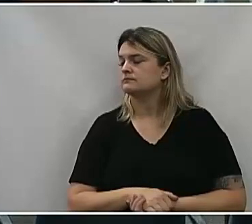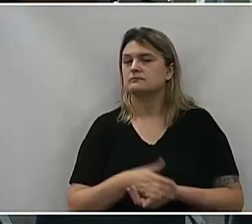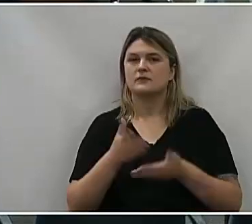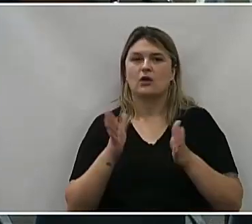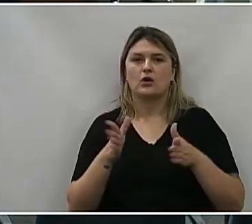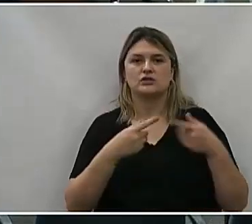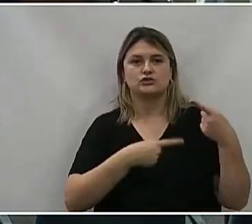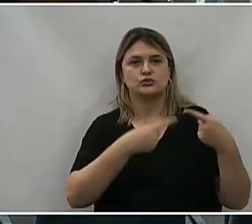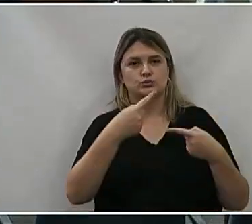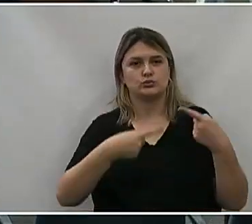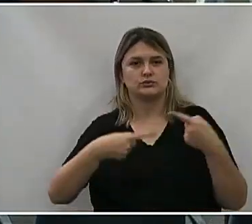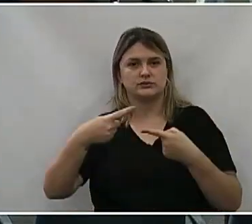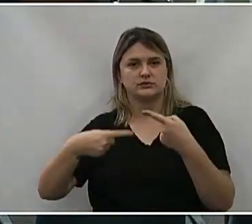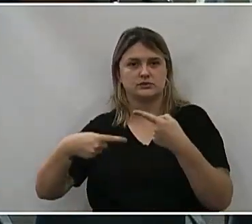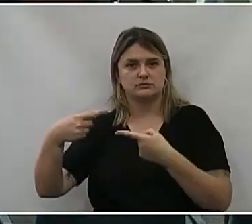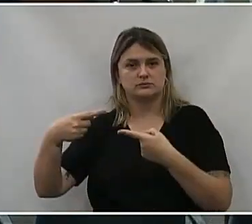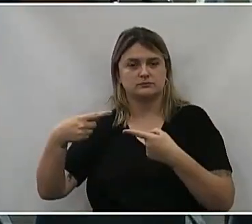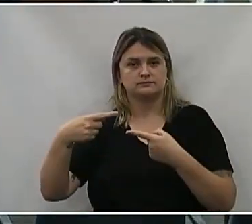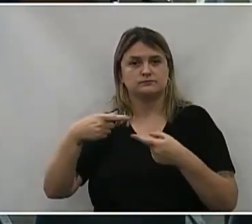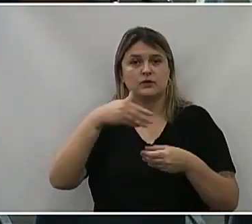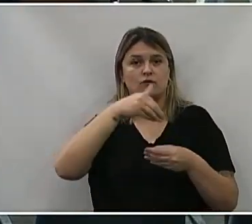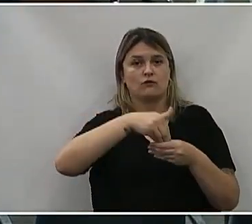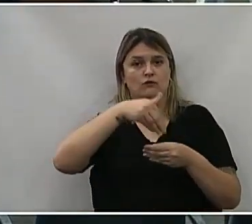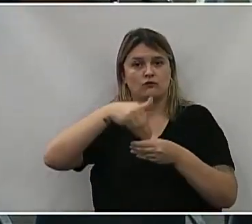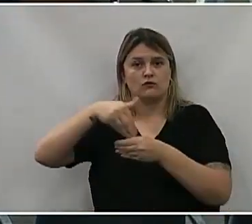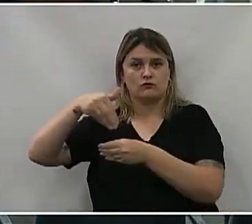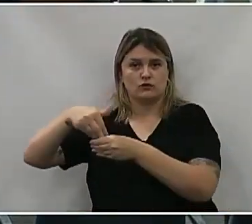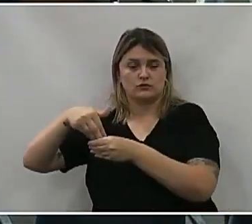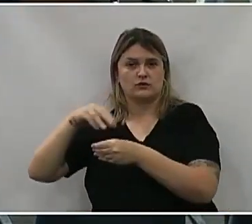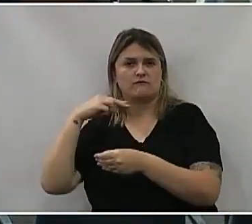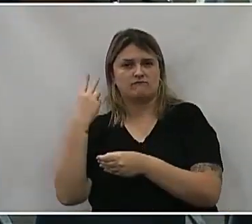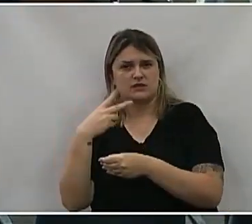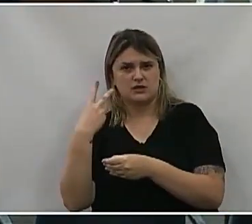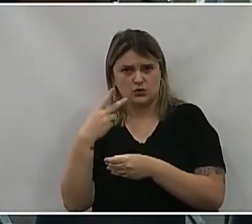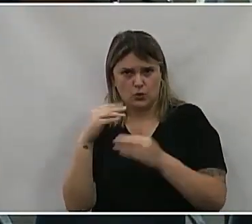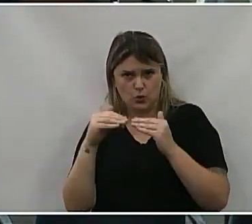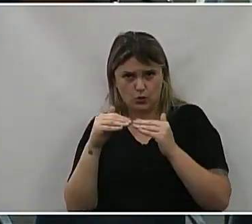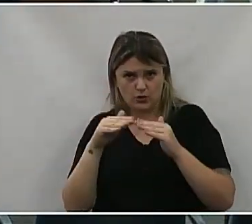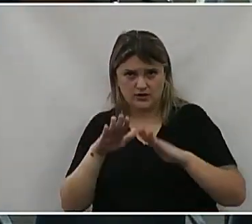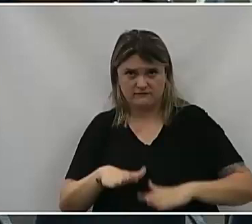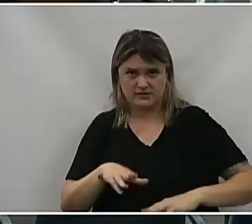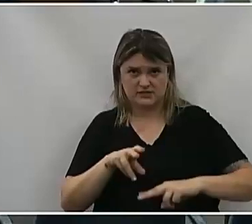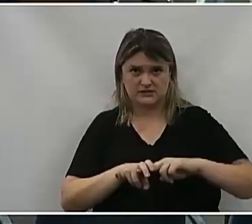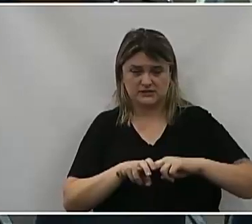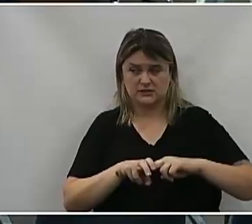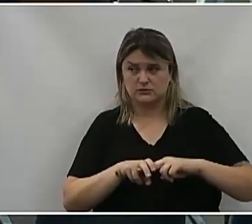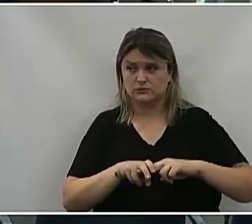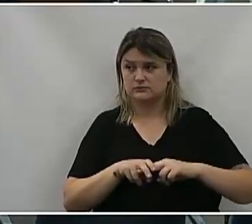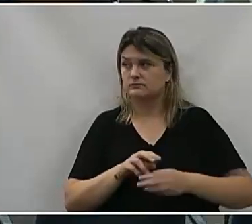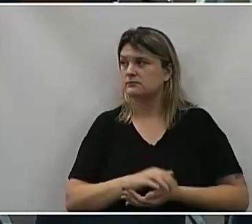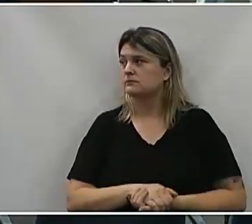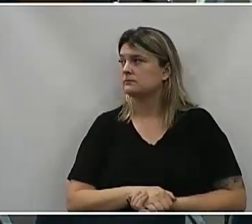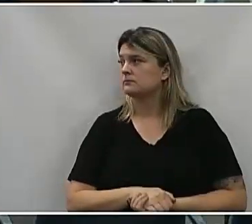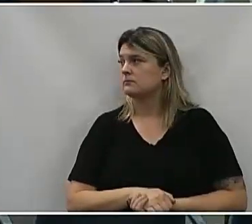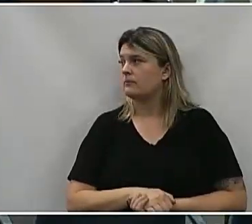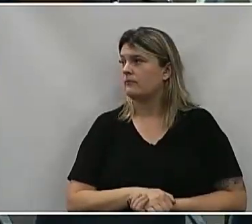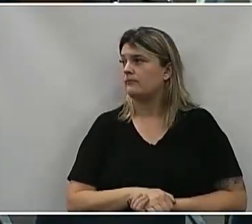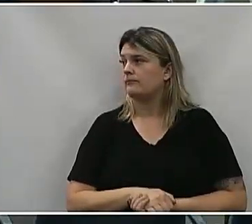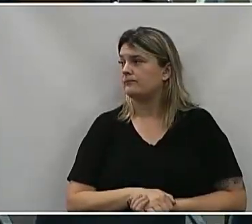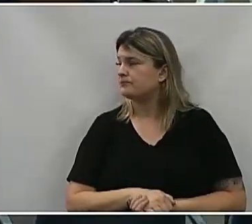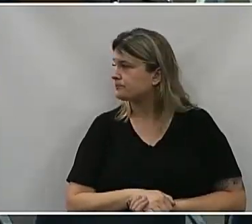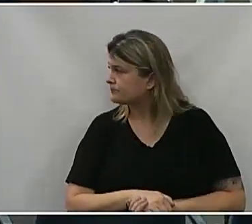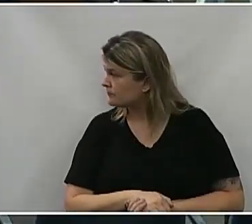Em discussão. Em votação. Senhores vereadores que aprovam, permaneçam como estão.